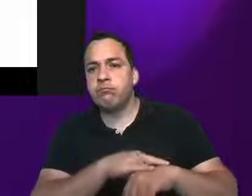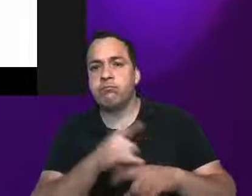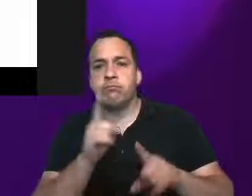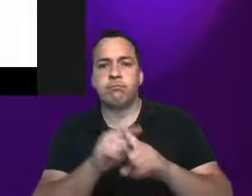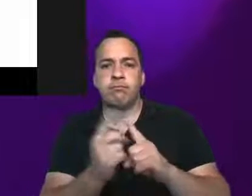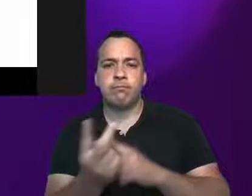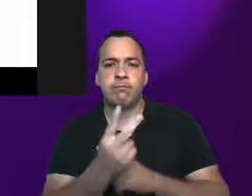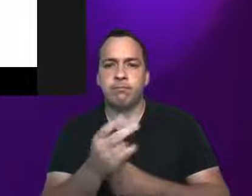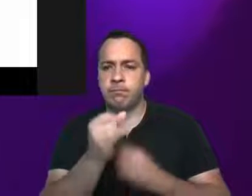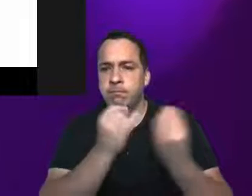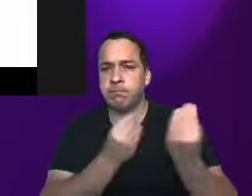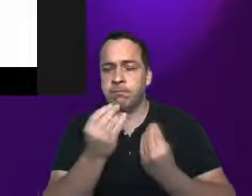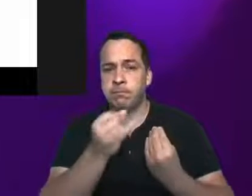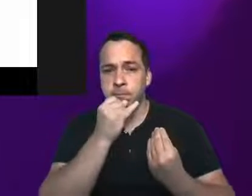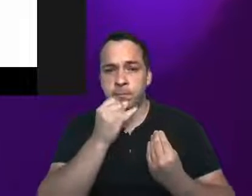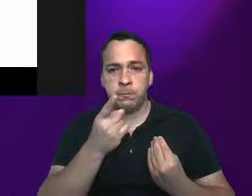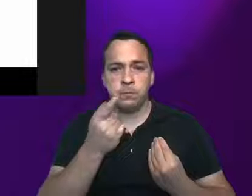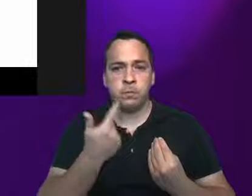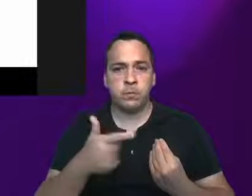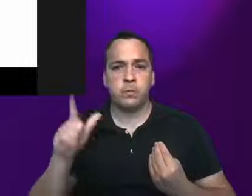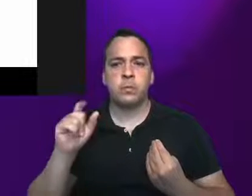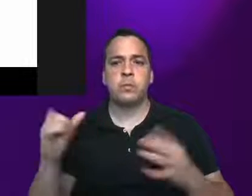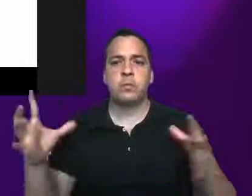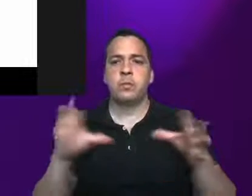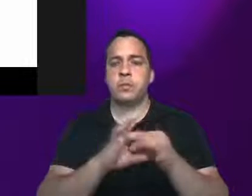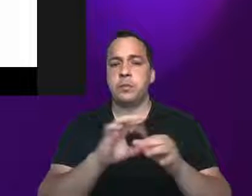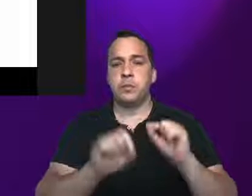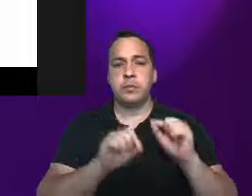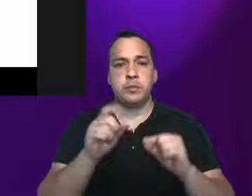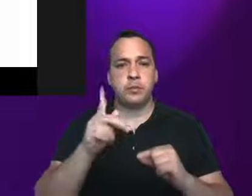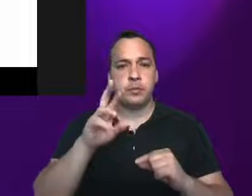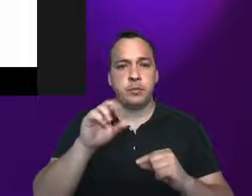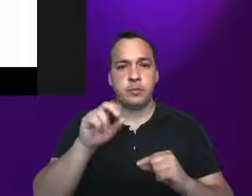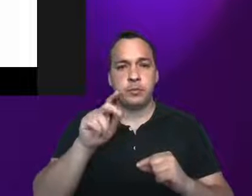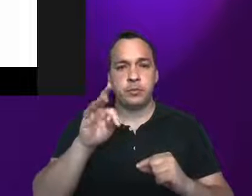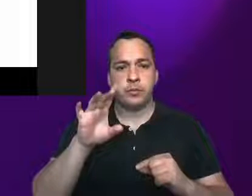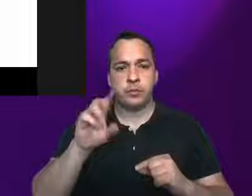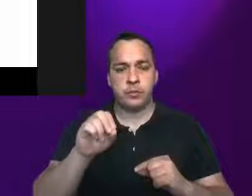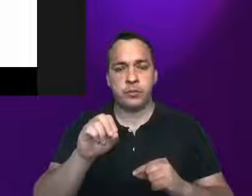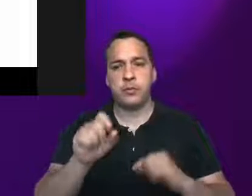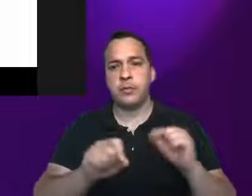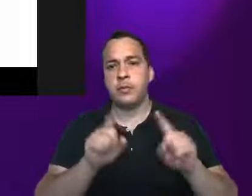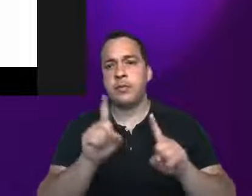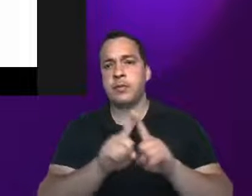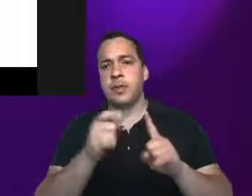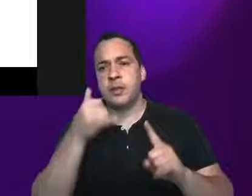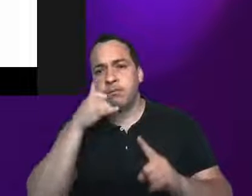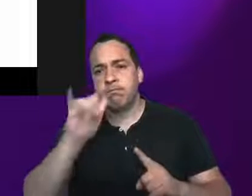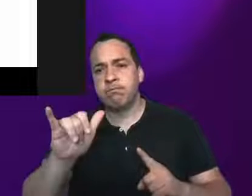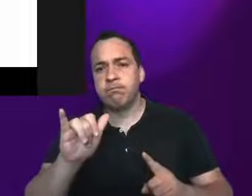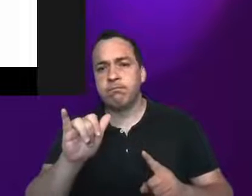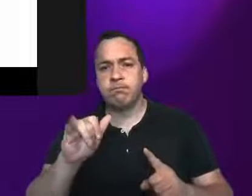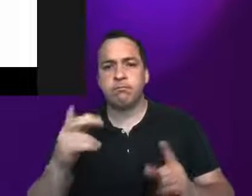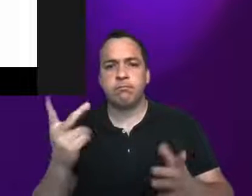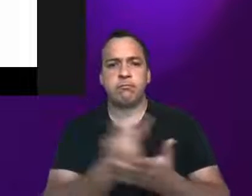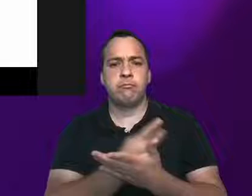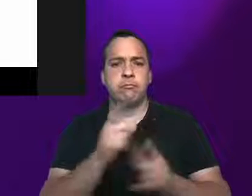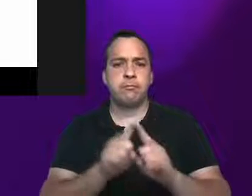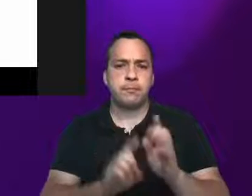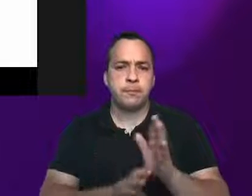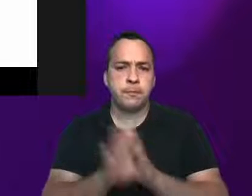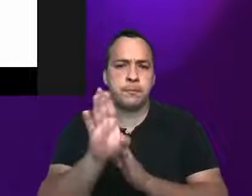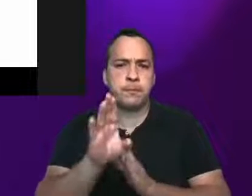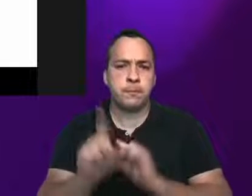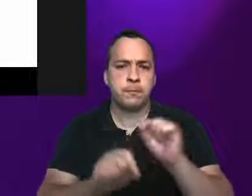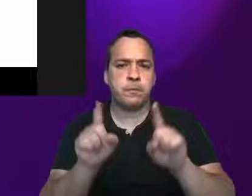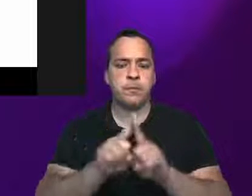o uso de furosemida associado à clortalidona vai espoliar potássio, então uma forma de evitar a hipopotassemia é associando a